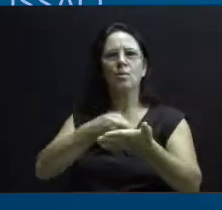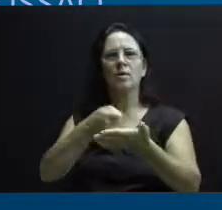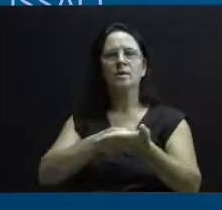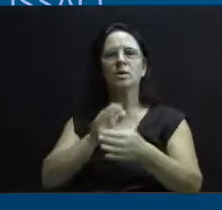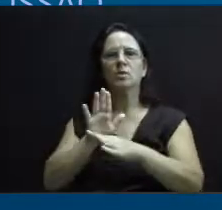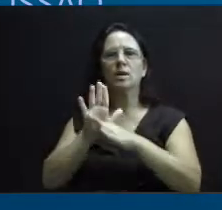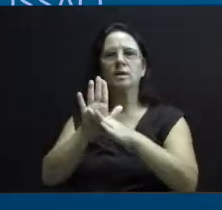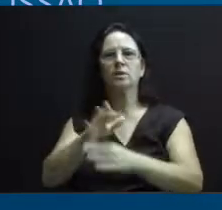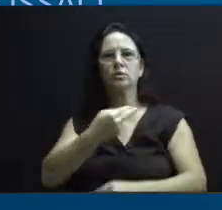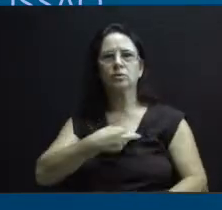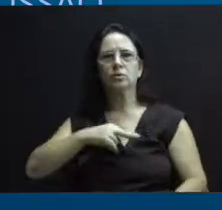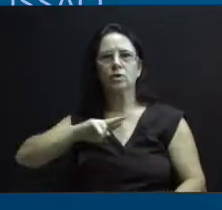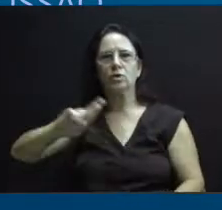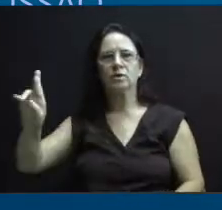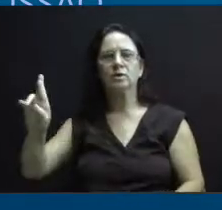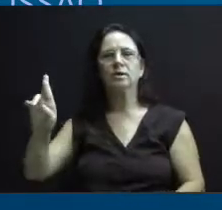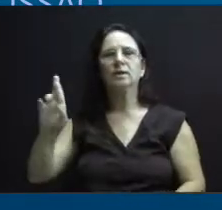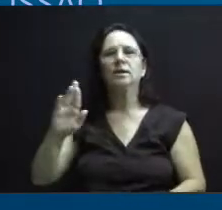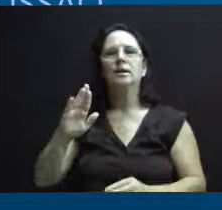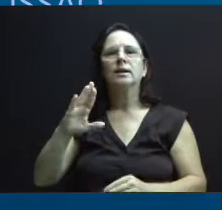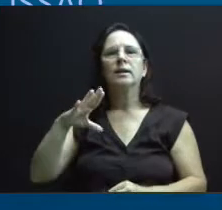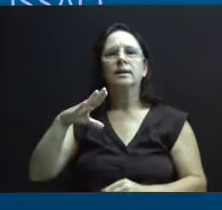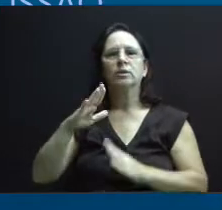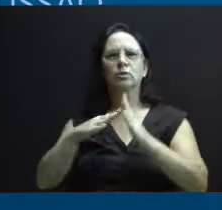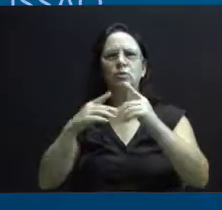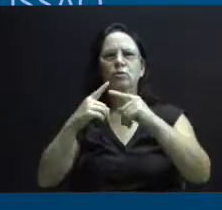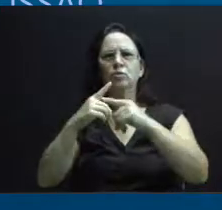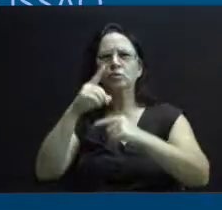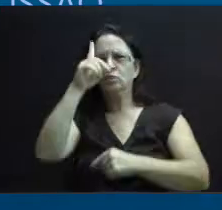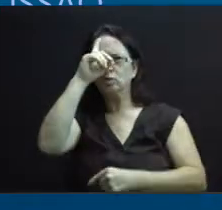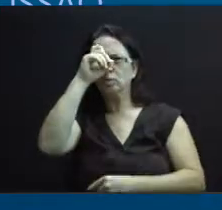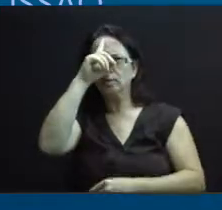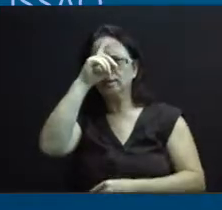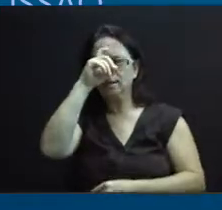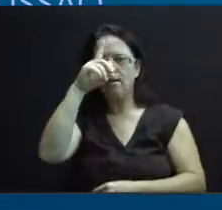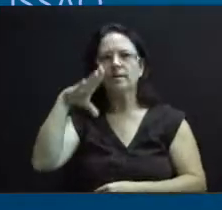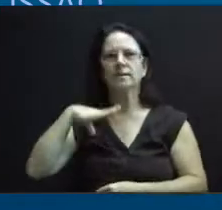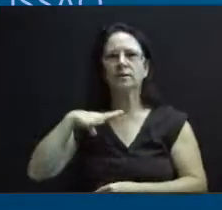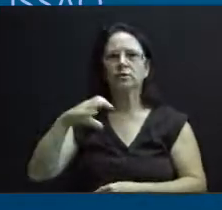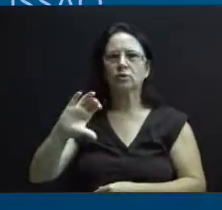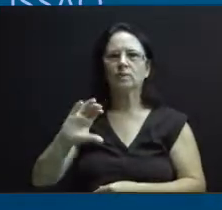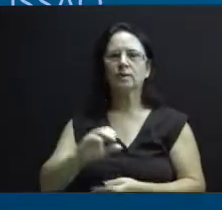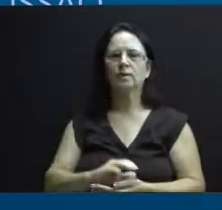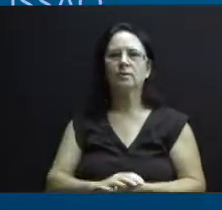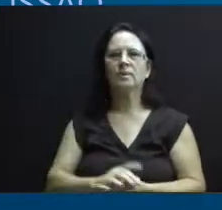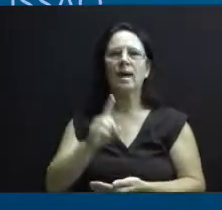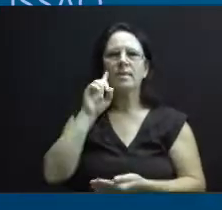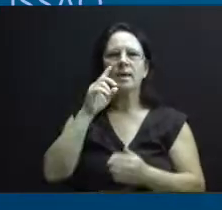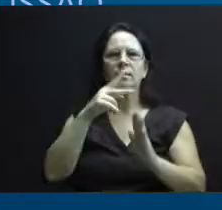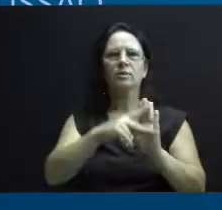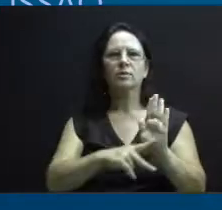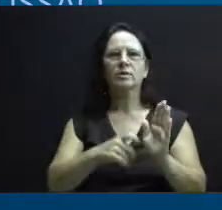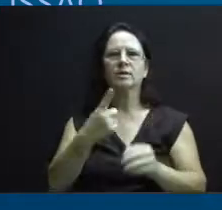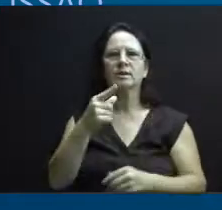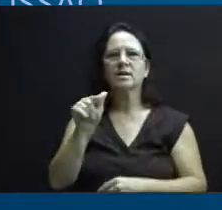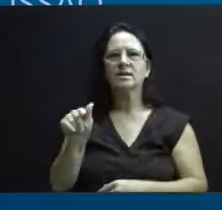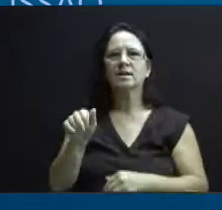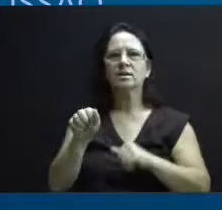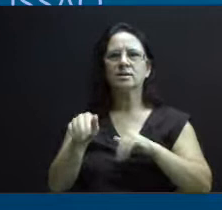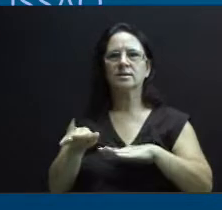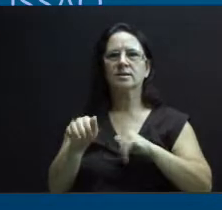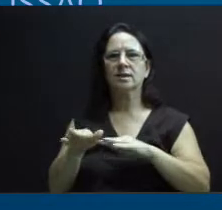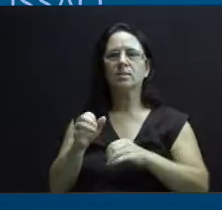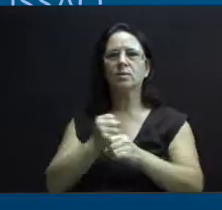religiosa nos hospitais do município de cubatão e dá outras providências a data é 17 de setembro de